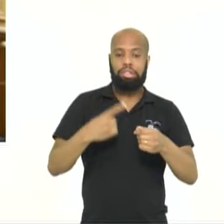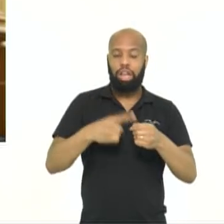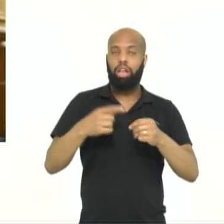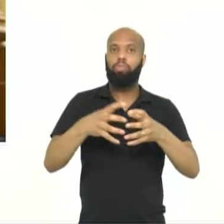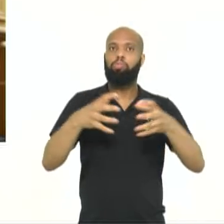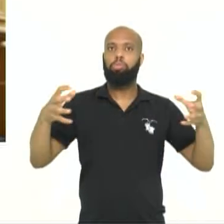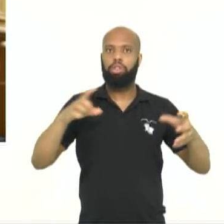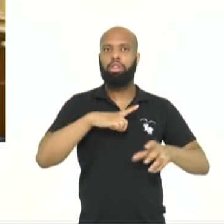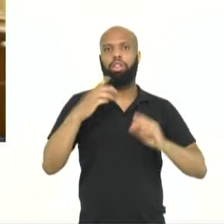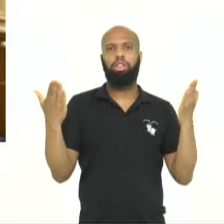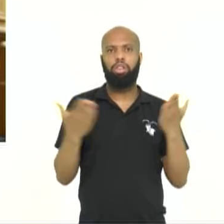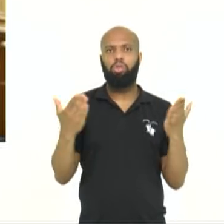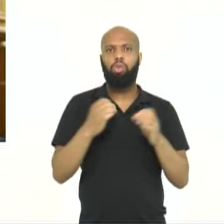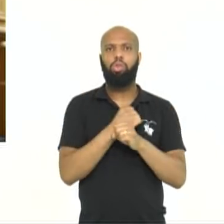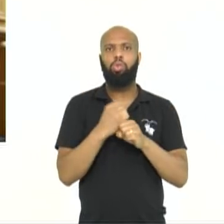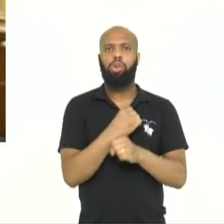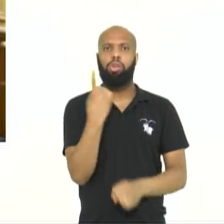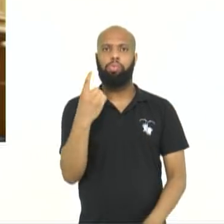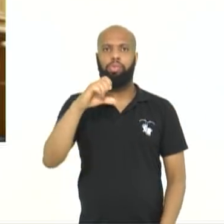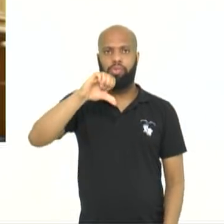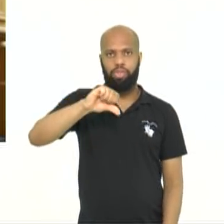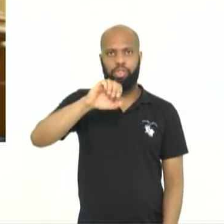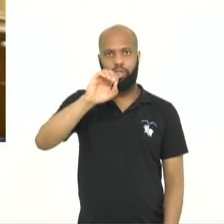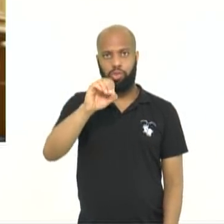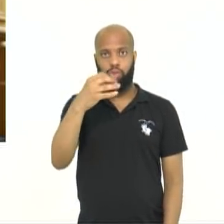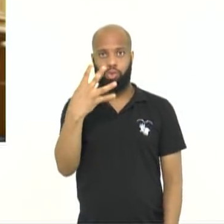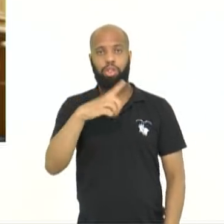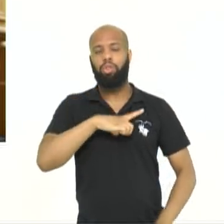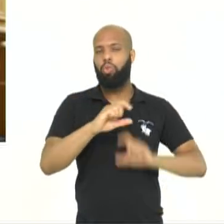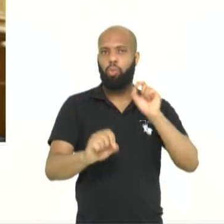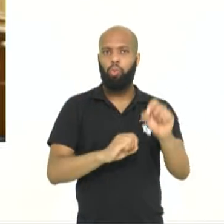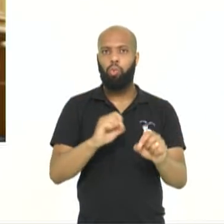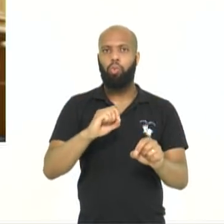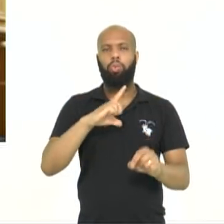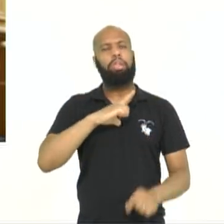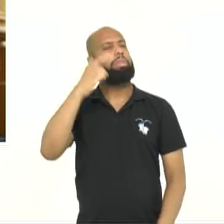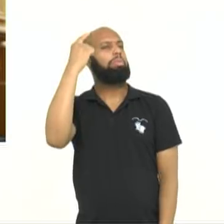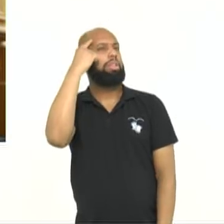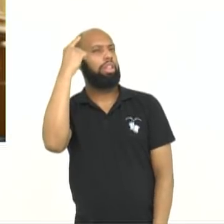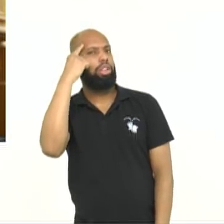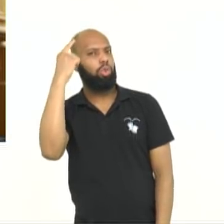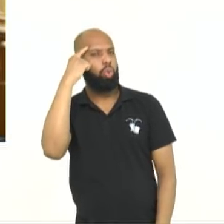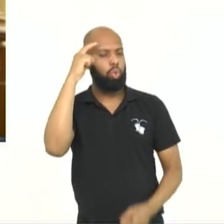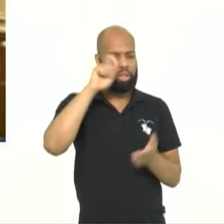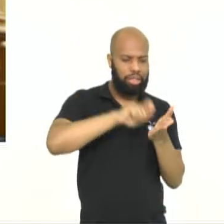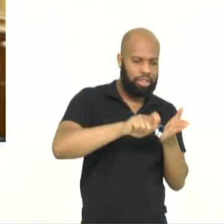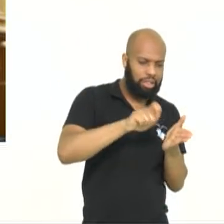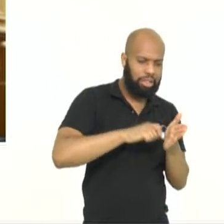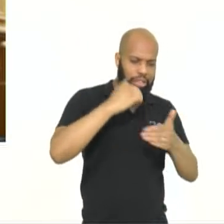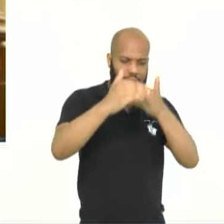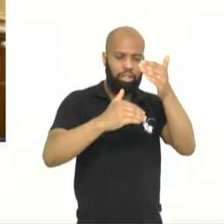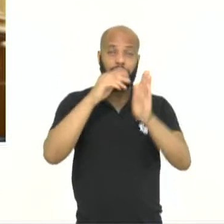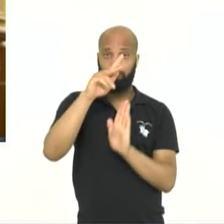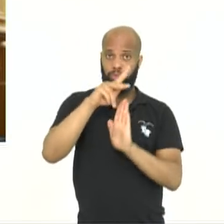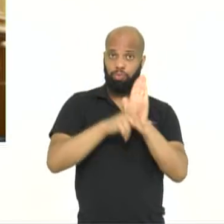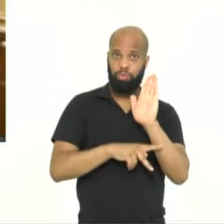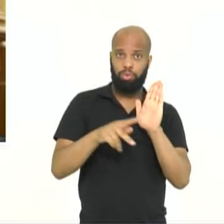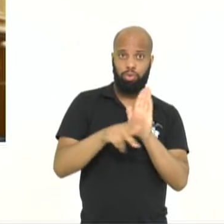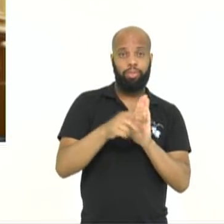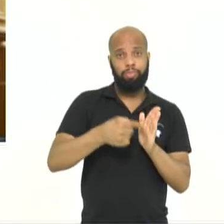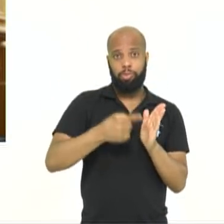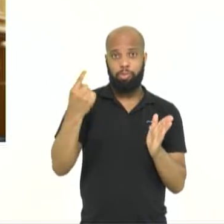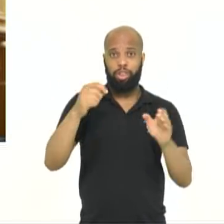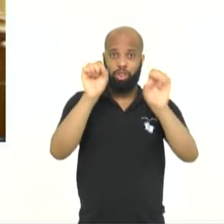história até o ano de 1904, aonde foi pensado, escrito e desenvolvido o projeto do